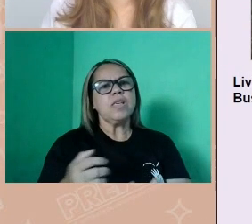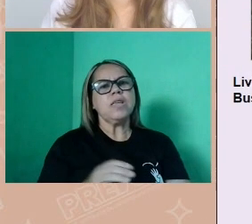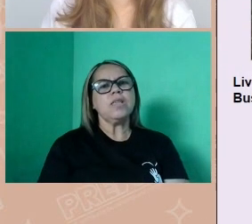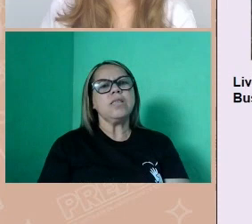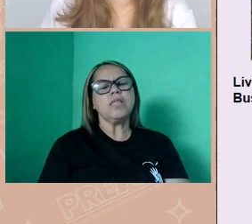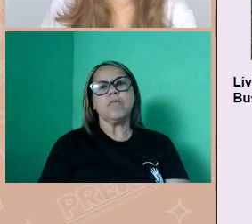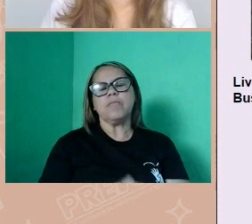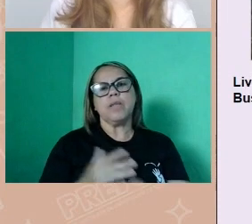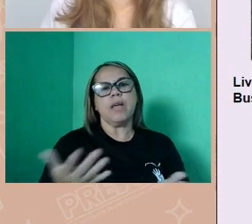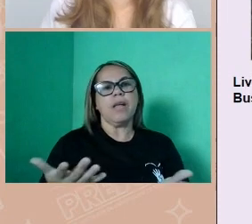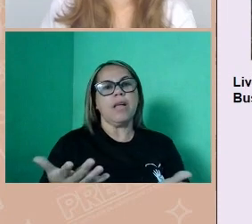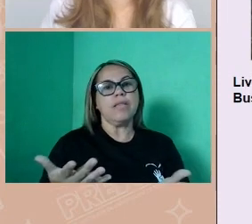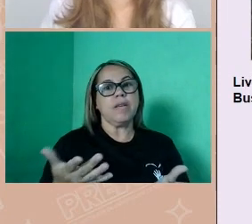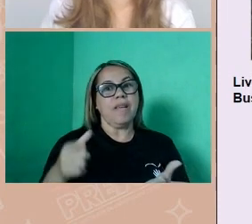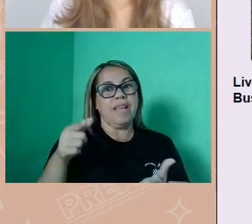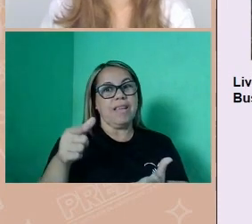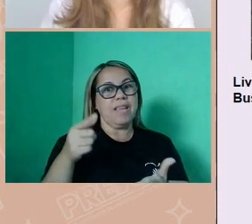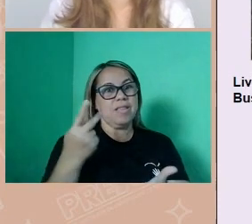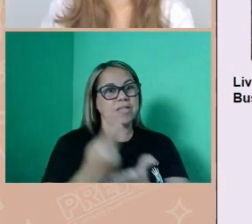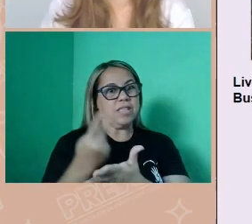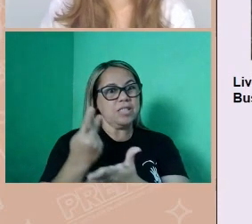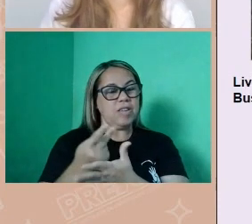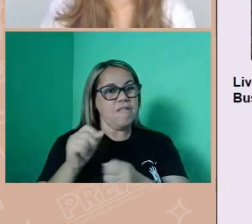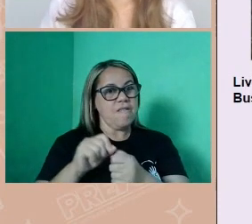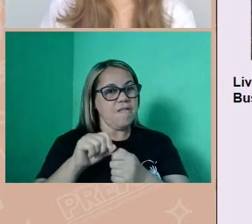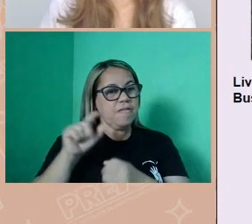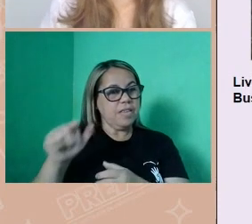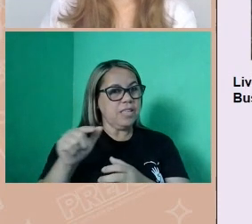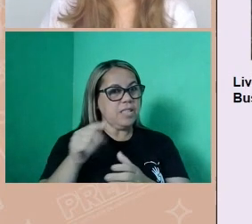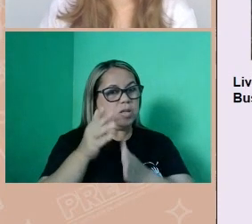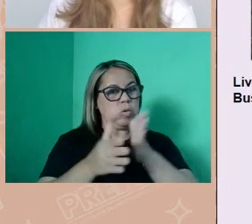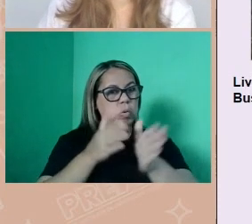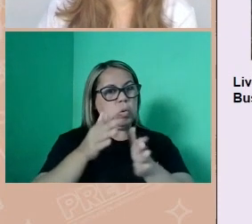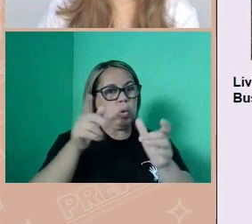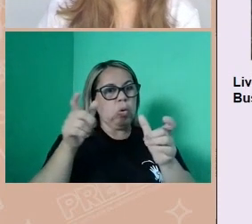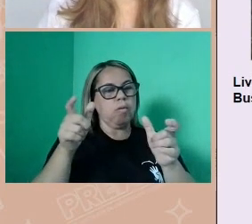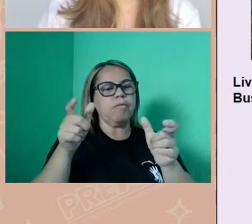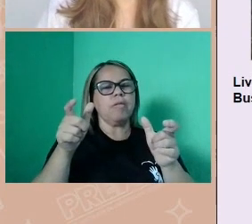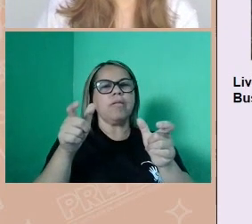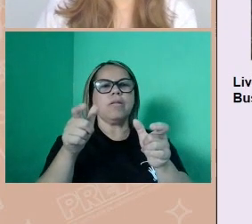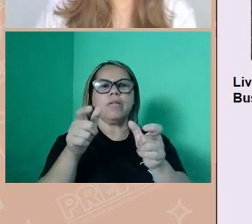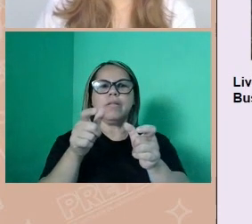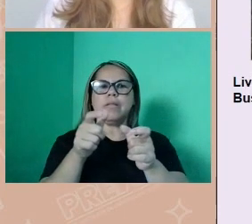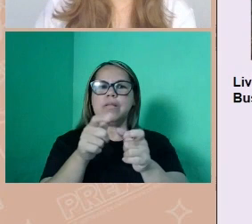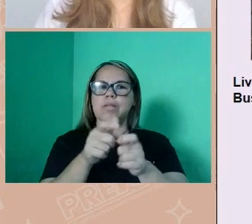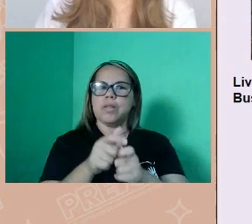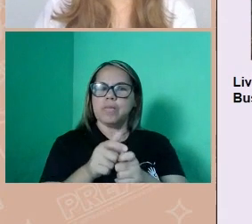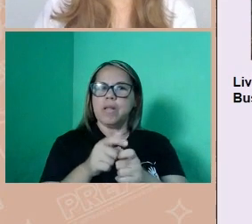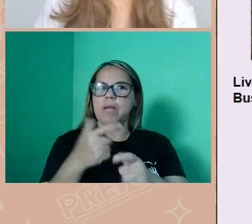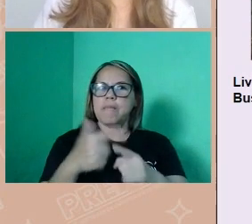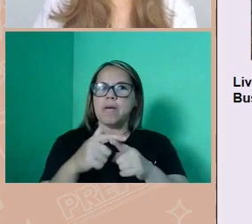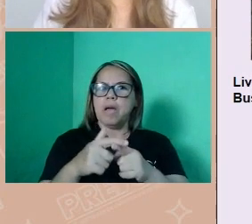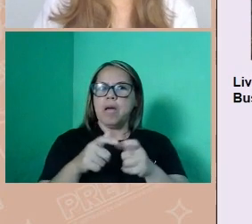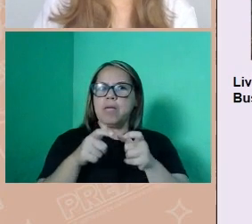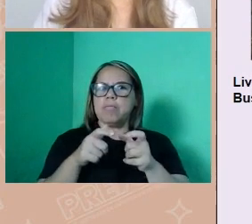popularidade da prática dessa prática de surfar no trem diminuiu certo houve uma pressão aí e aqui nesse